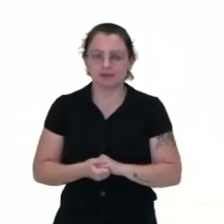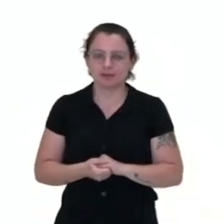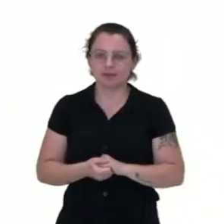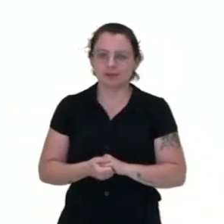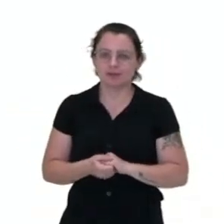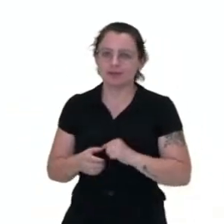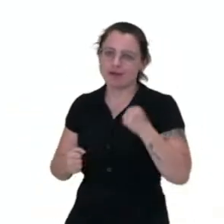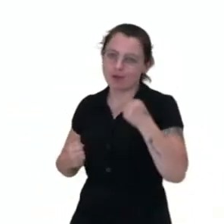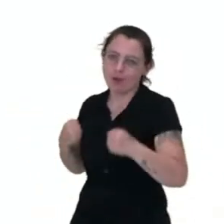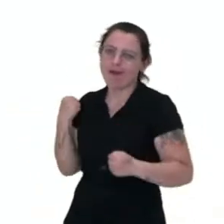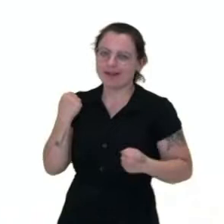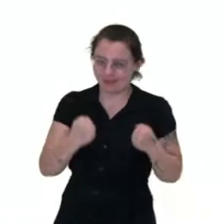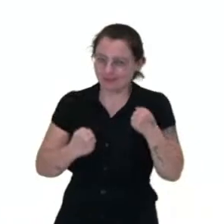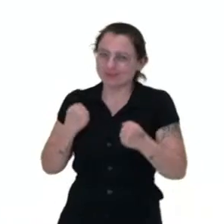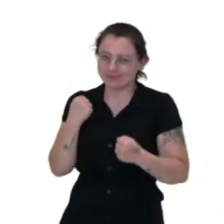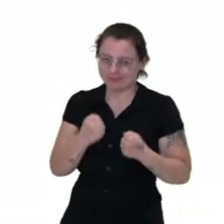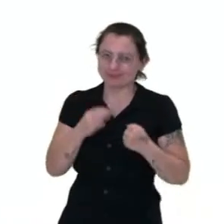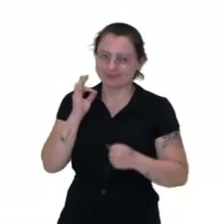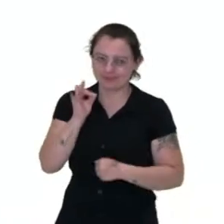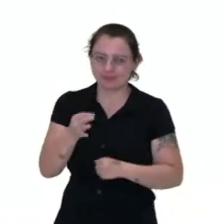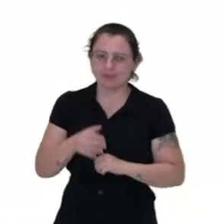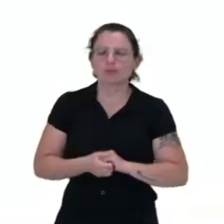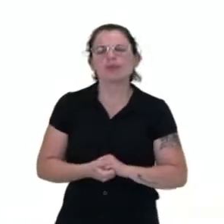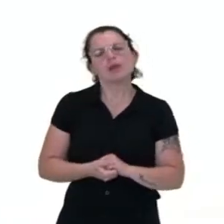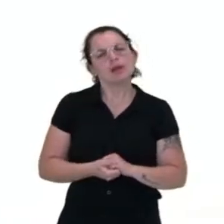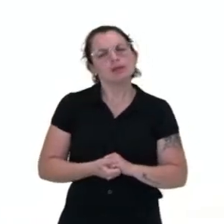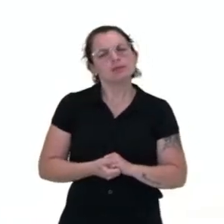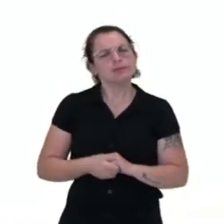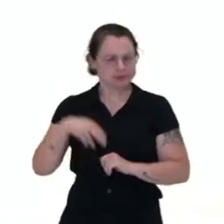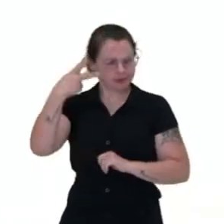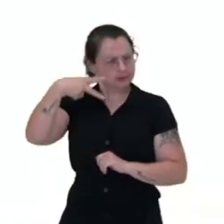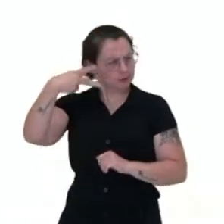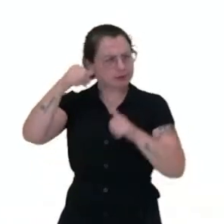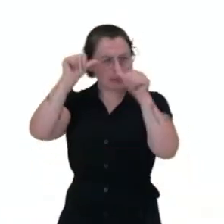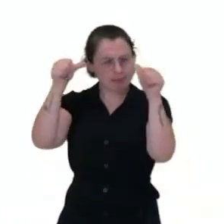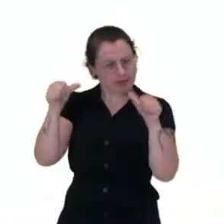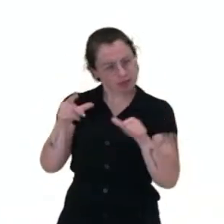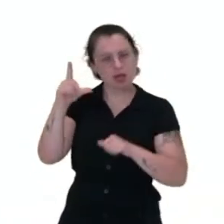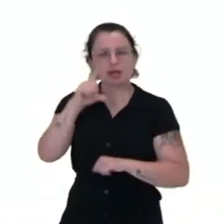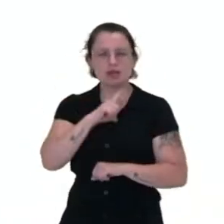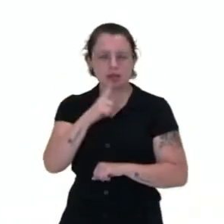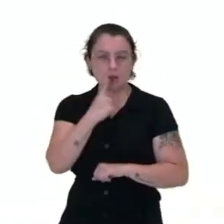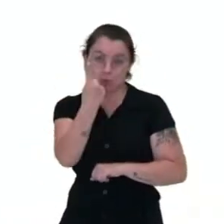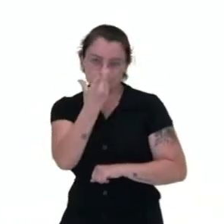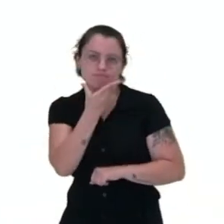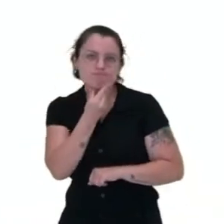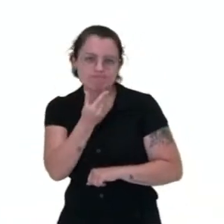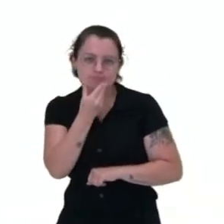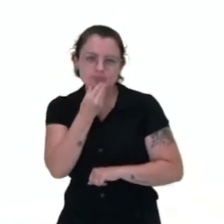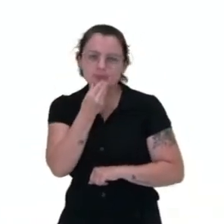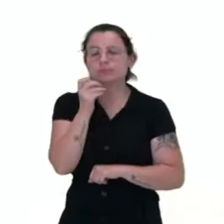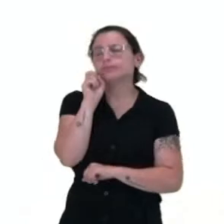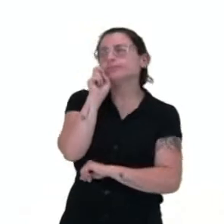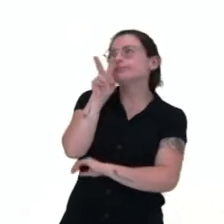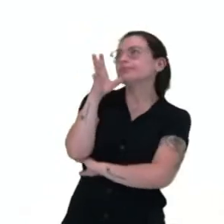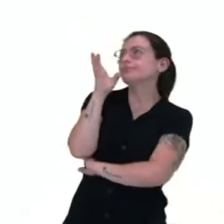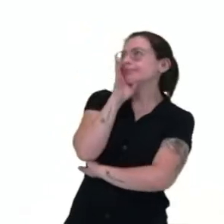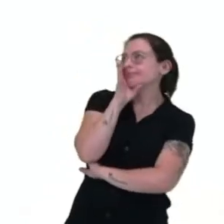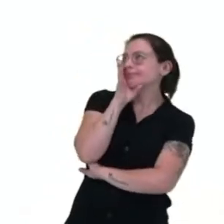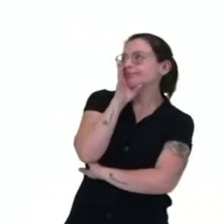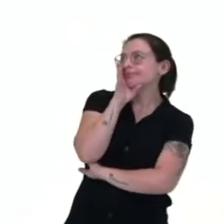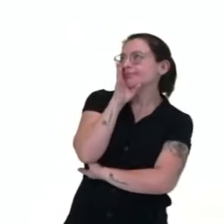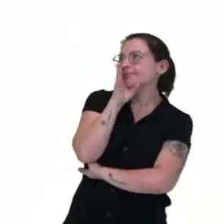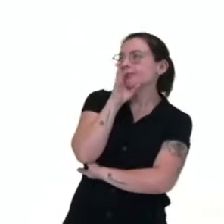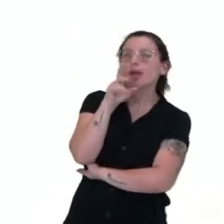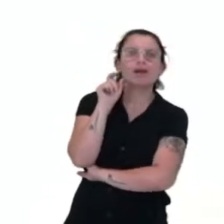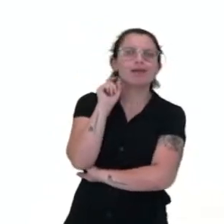está correndo. Na segunda situação, nós temos um rapaz, parece que ele está admirando alguma coisa, mas